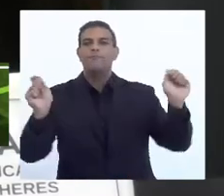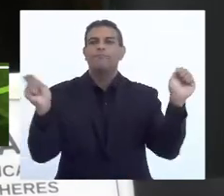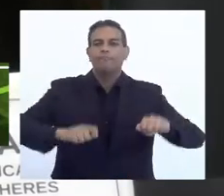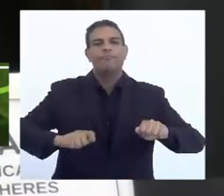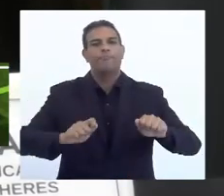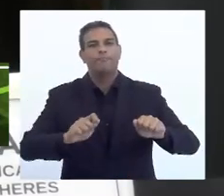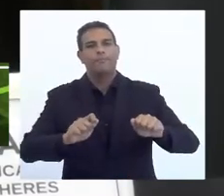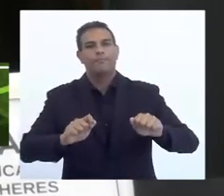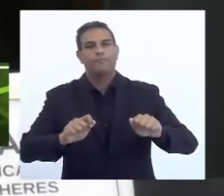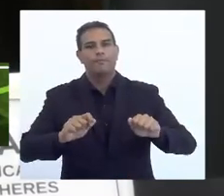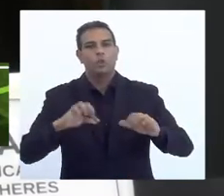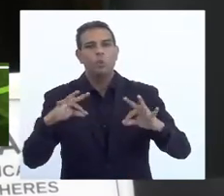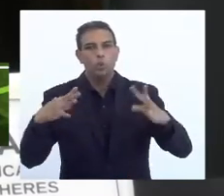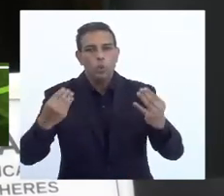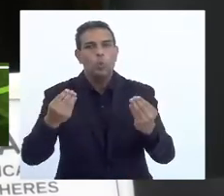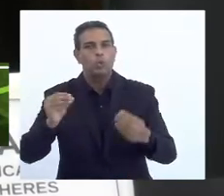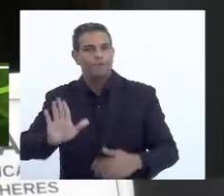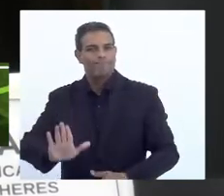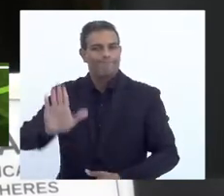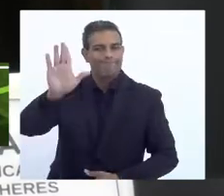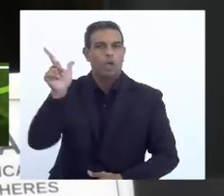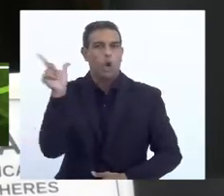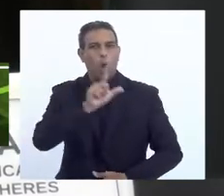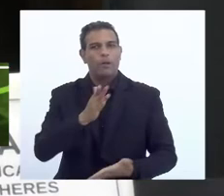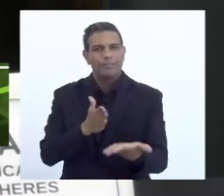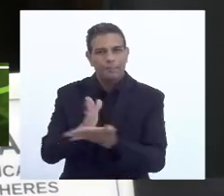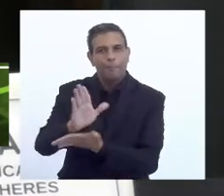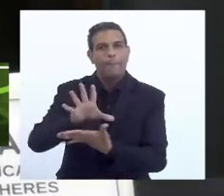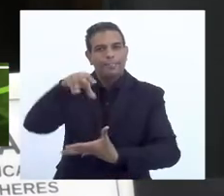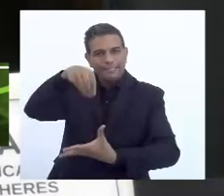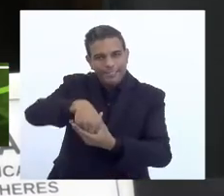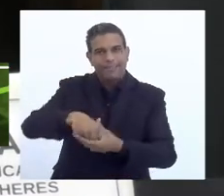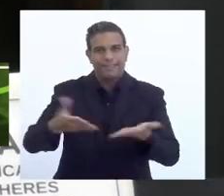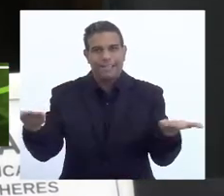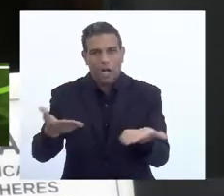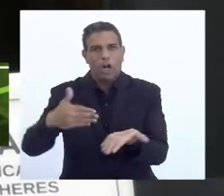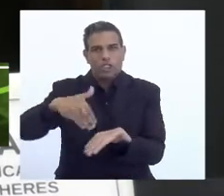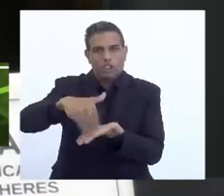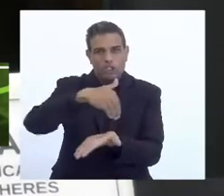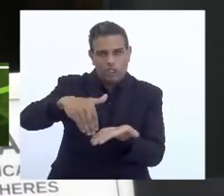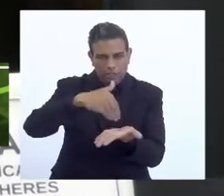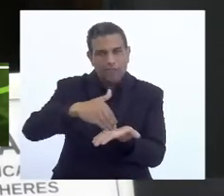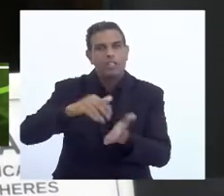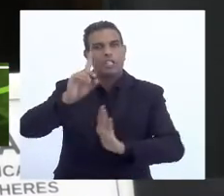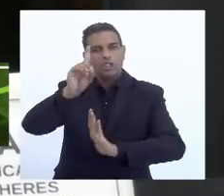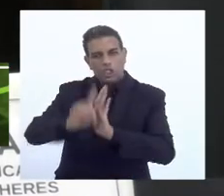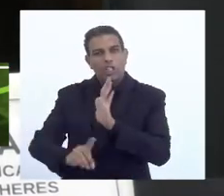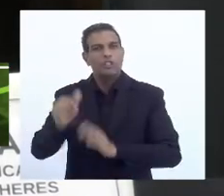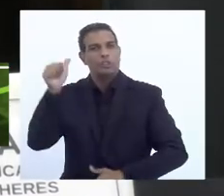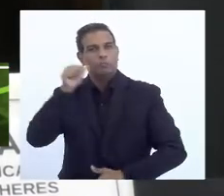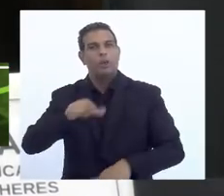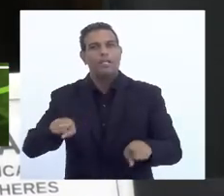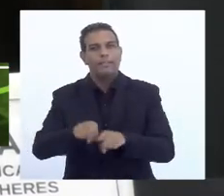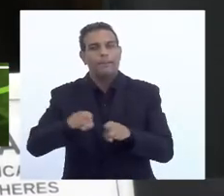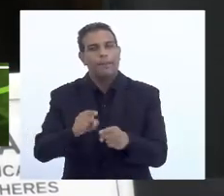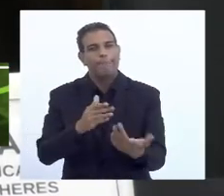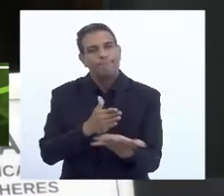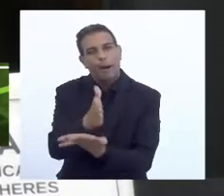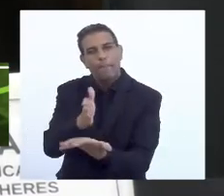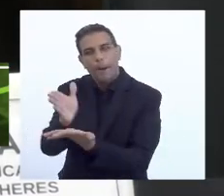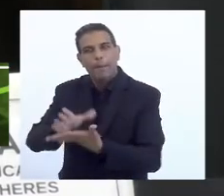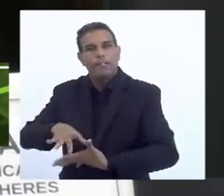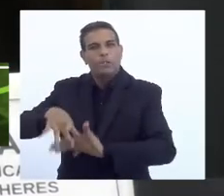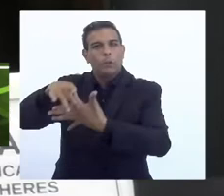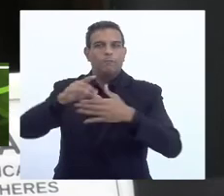pelas parlamentares eleitas, mas também pessoas como eu, que estou ocupando um cargo de secretária, assim como lideranças comunitárias, assim